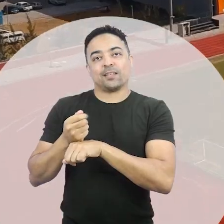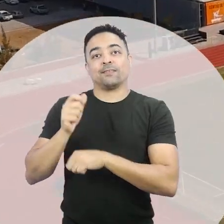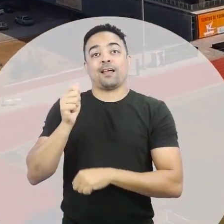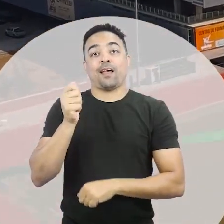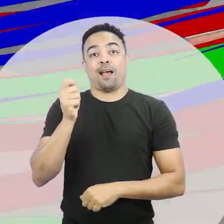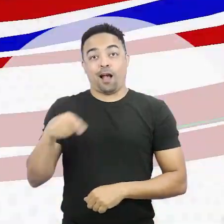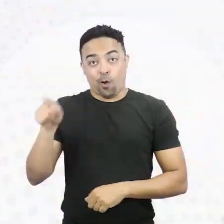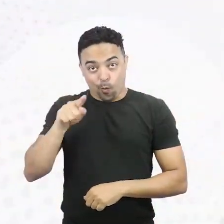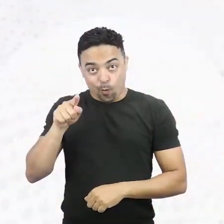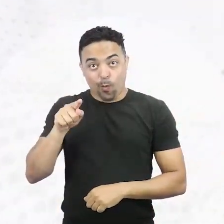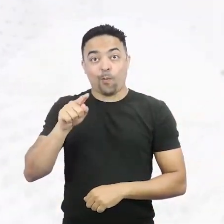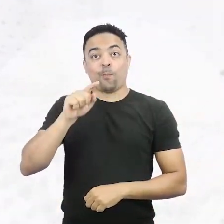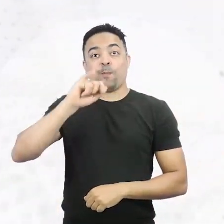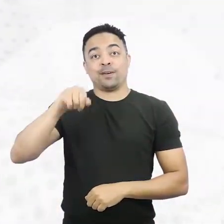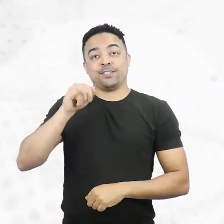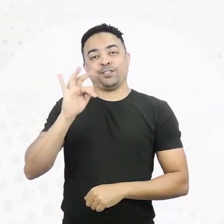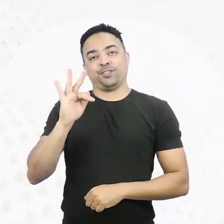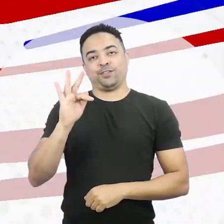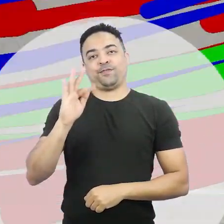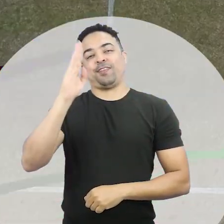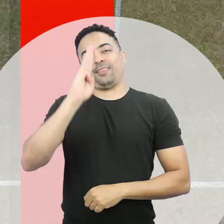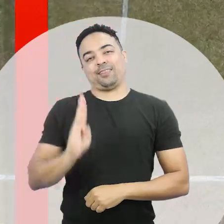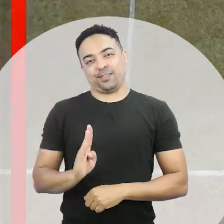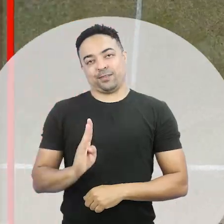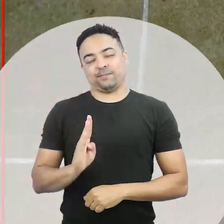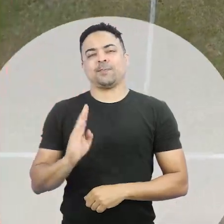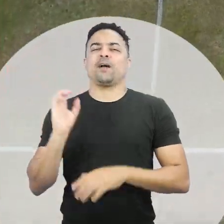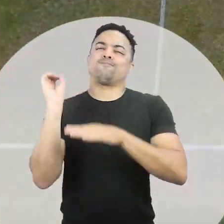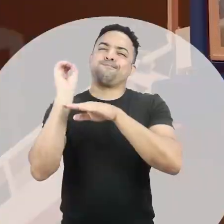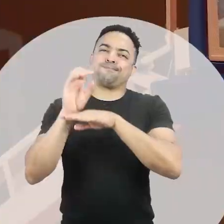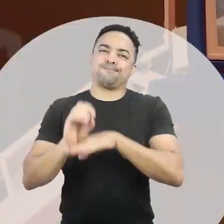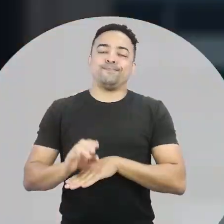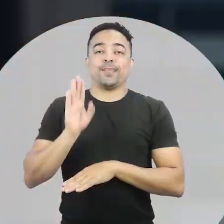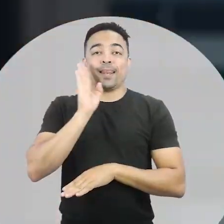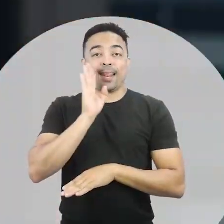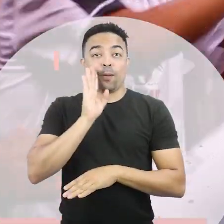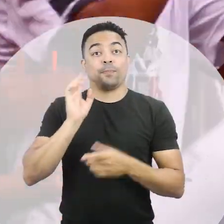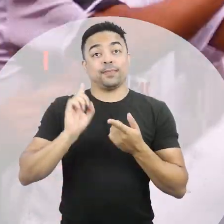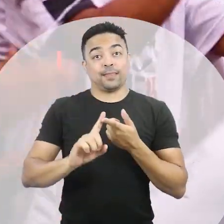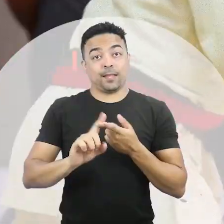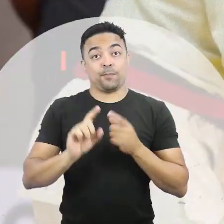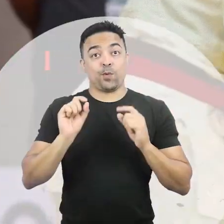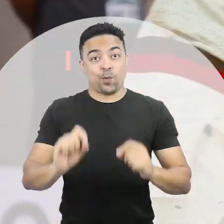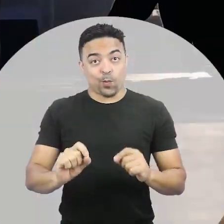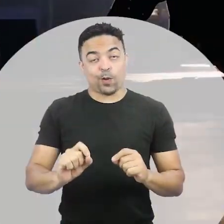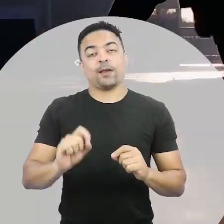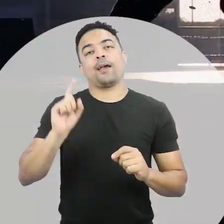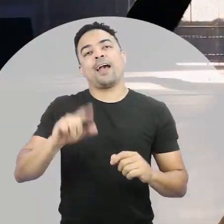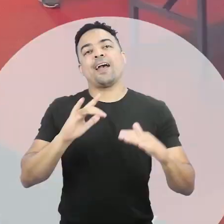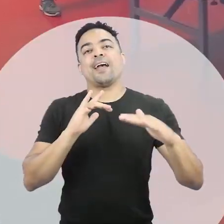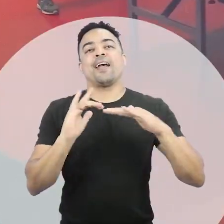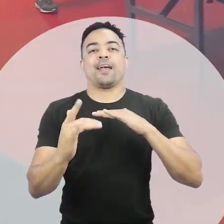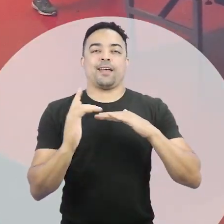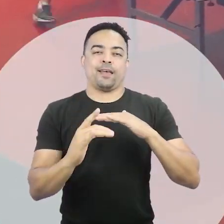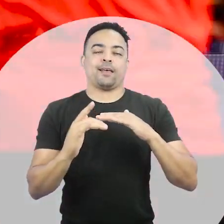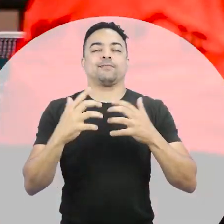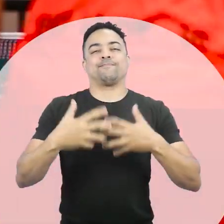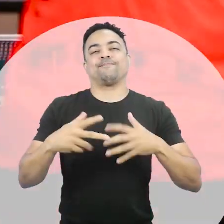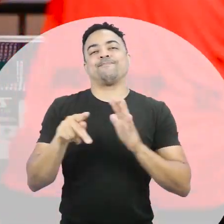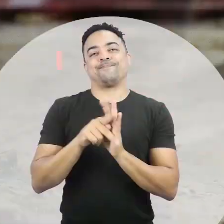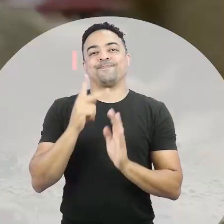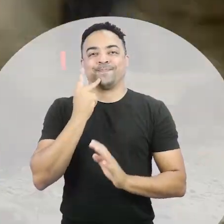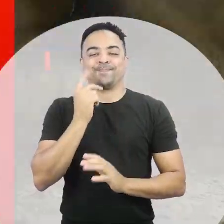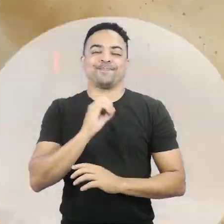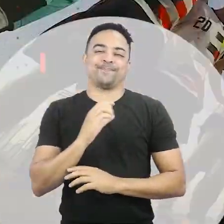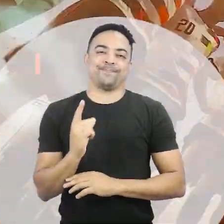evento que é @gif nacional a gente vai postar muita coisa legal lá e também nos perfis do nosso IFCE